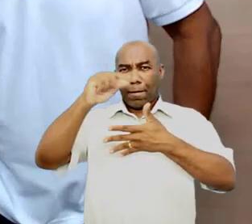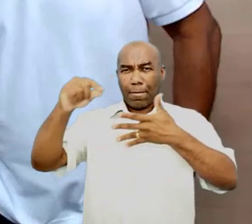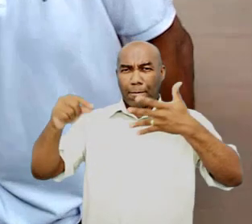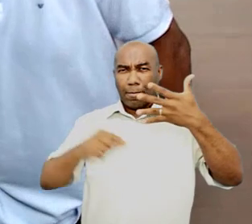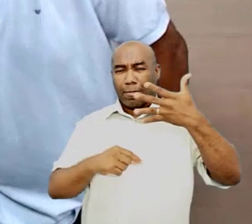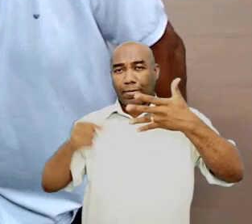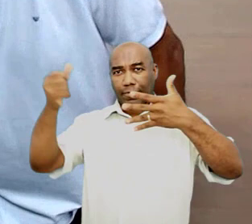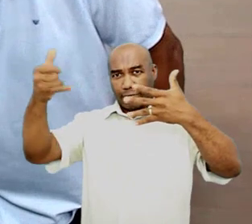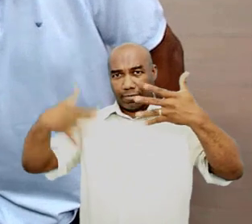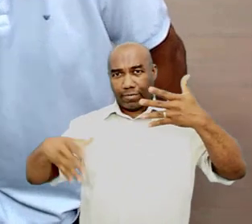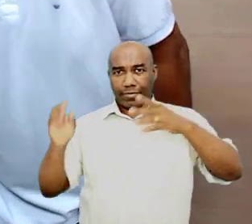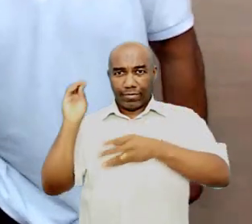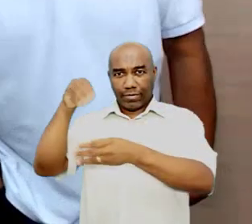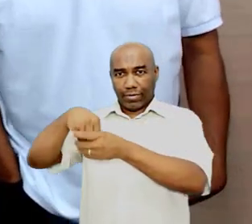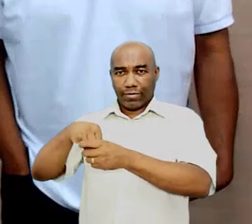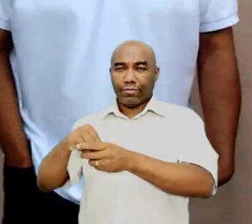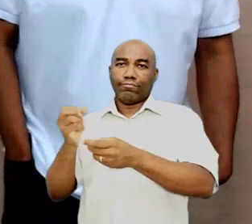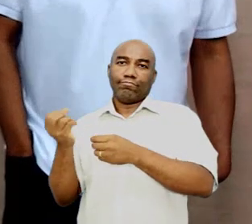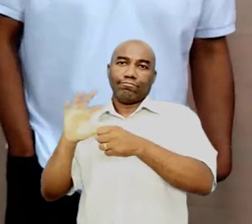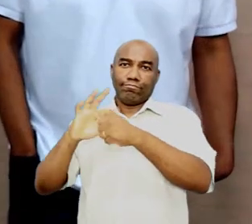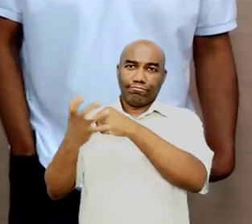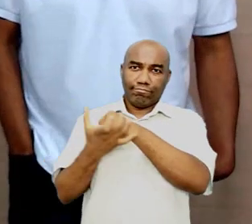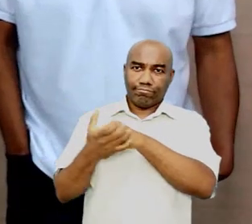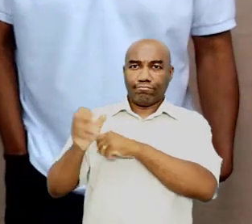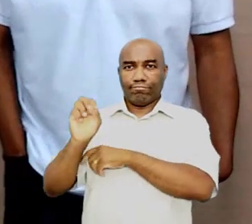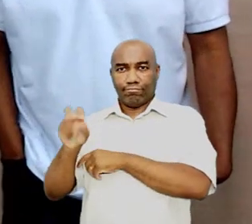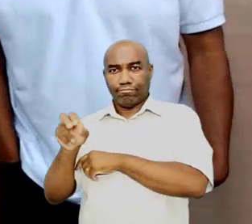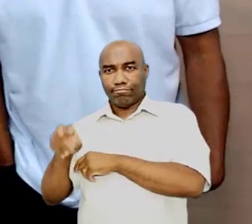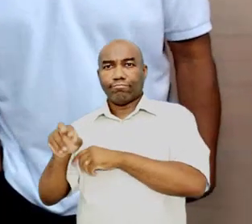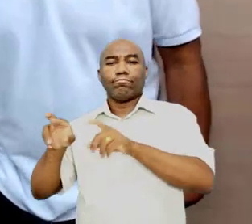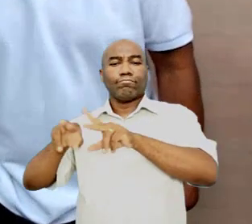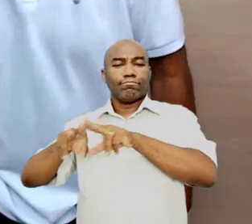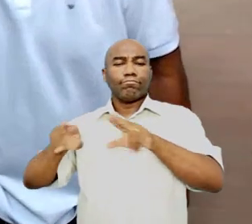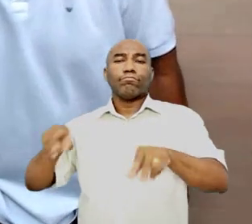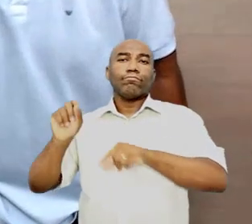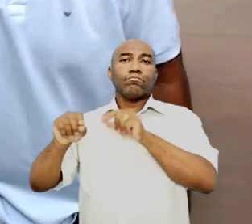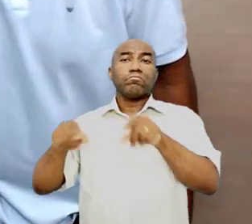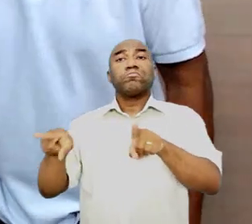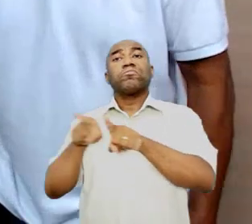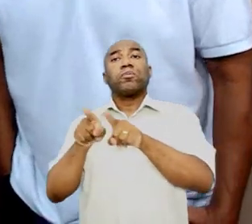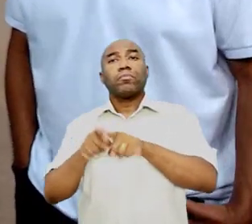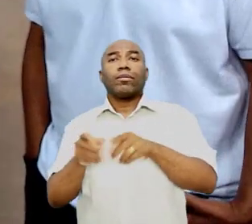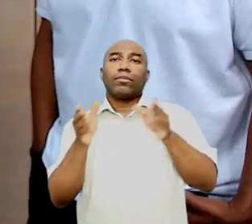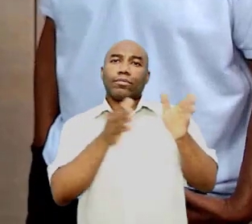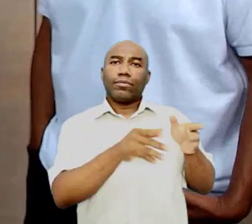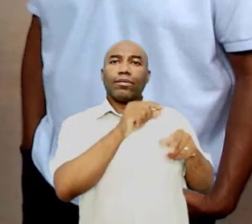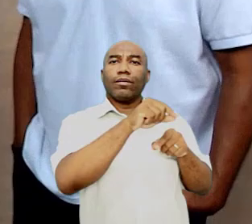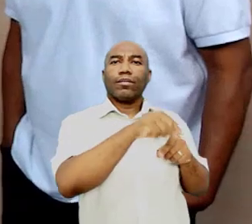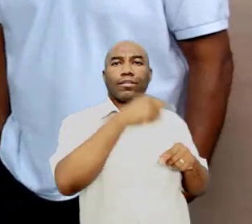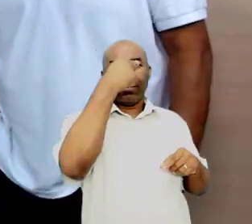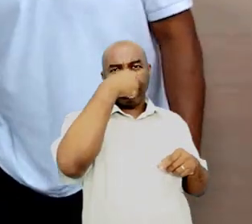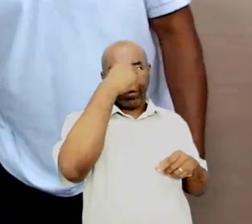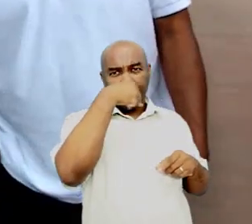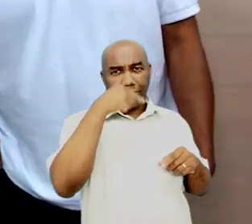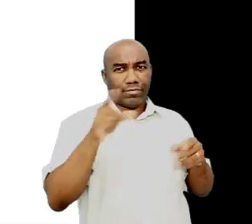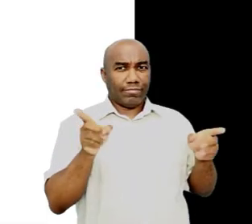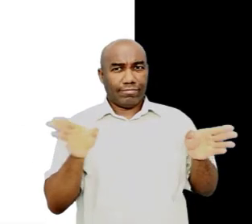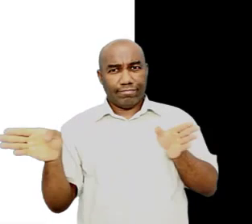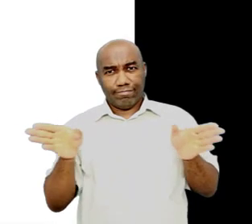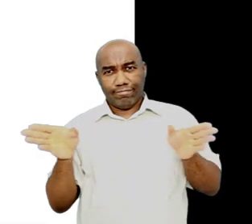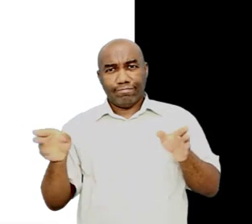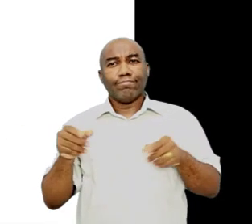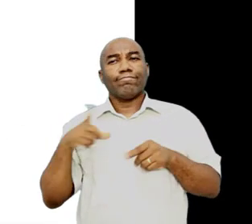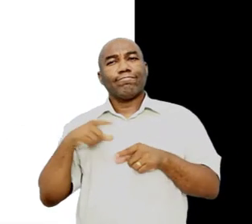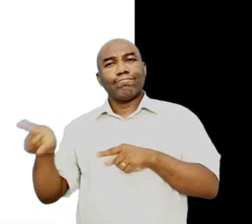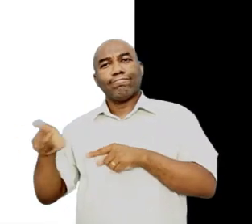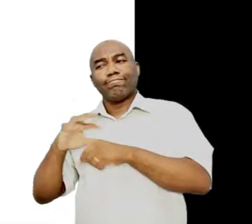em certos coronavírus e presente no vírus da gripe. A hemaglutinina, ela é chamada de